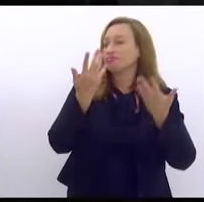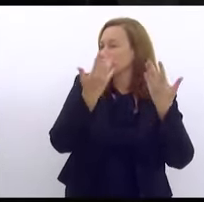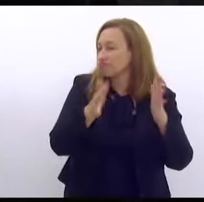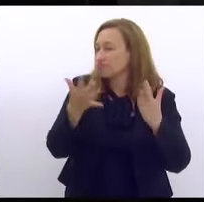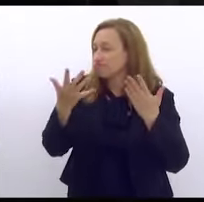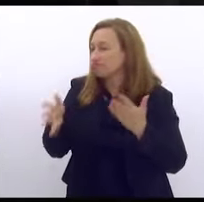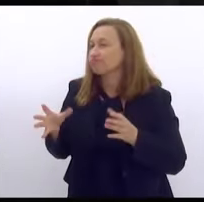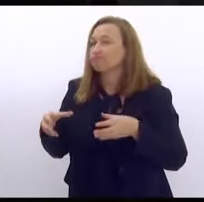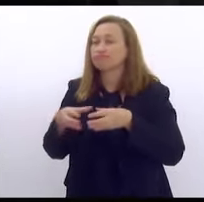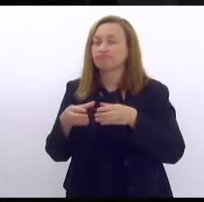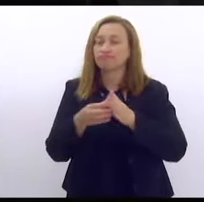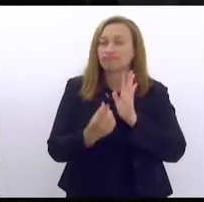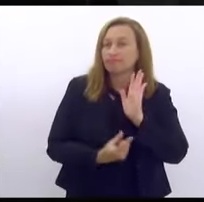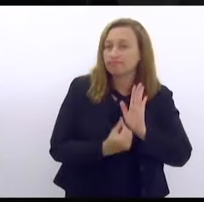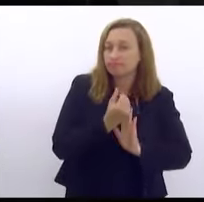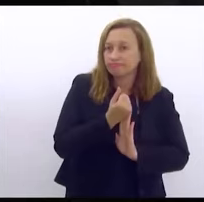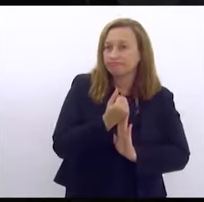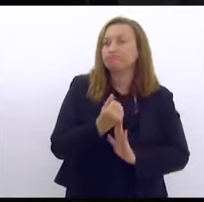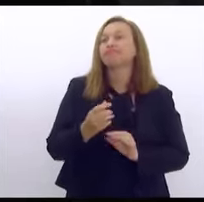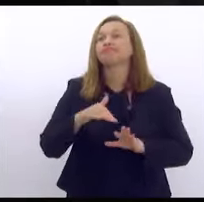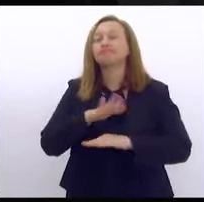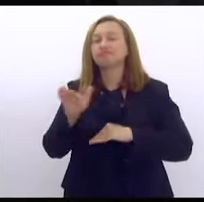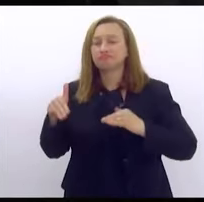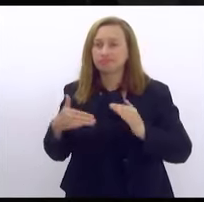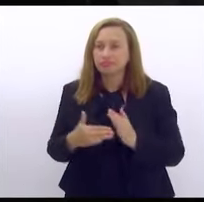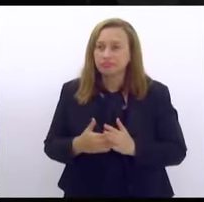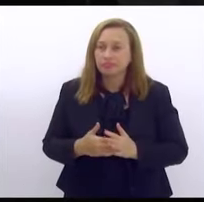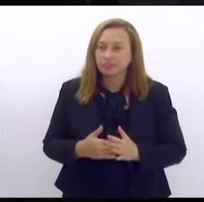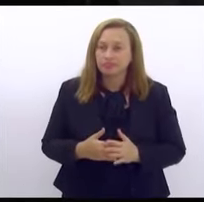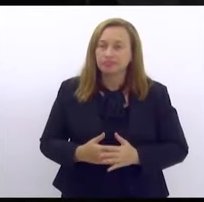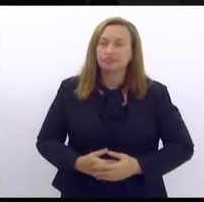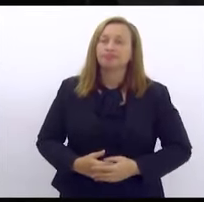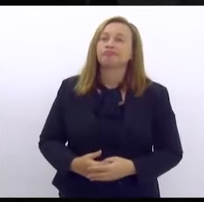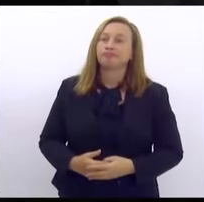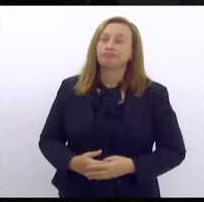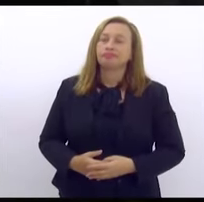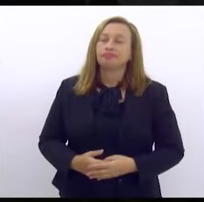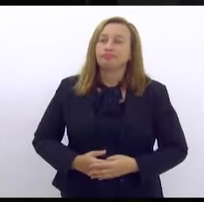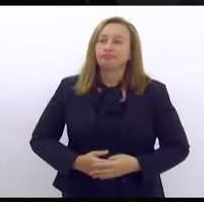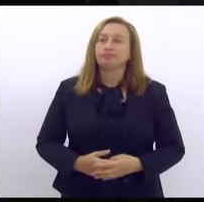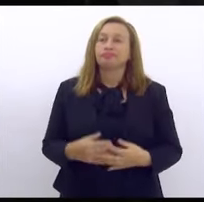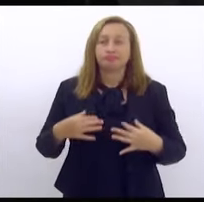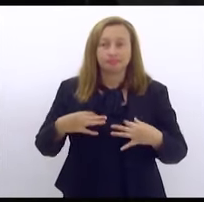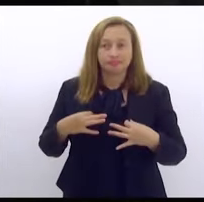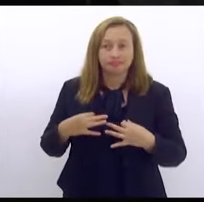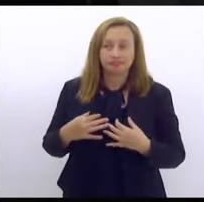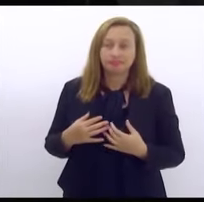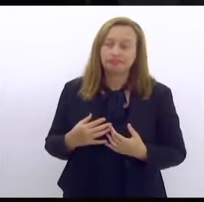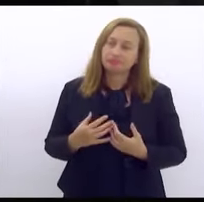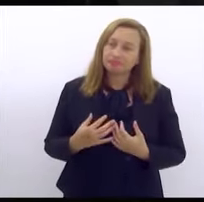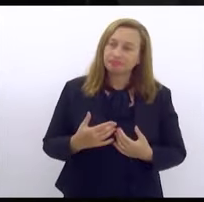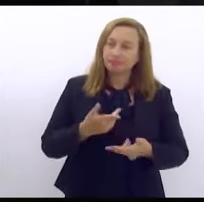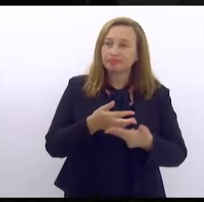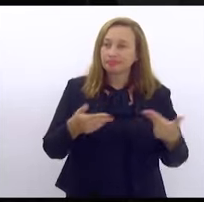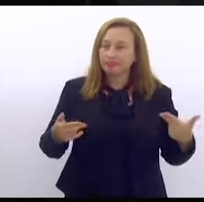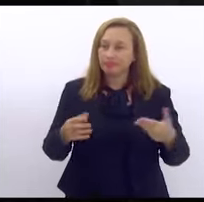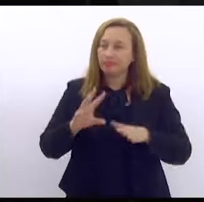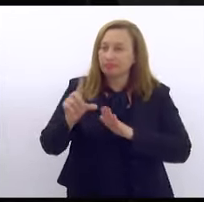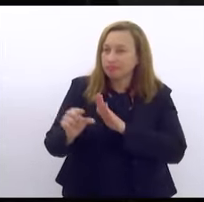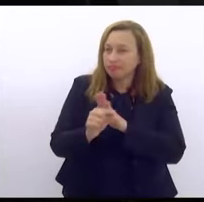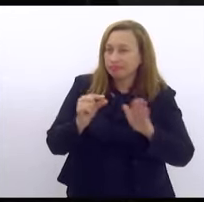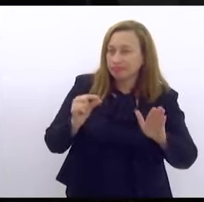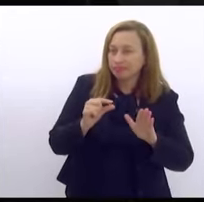à Comissão de Orçamento e nessa posição inédita também, que contemplou várias emendas da